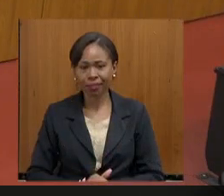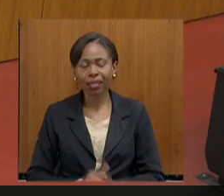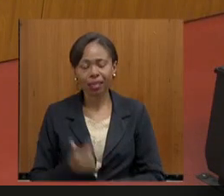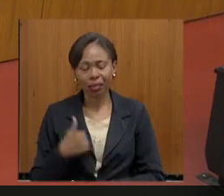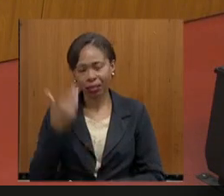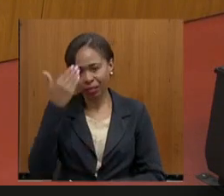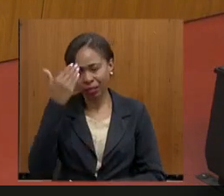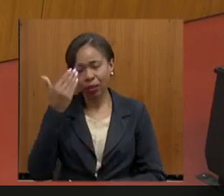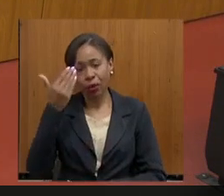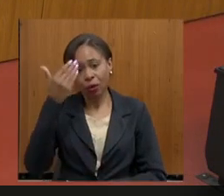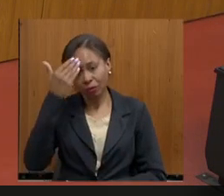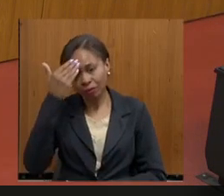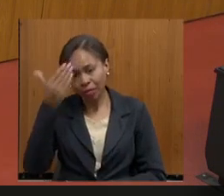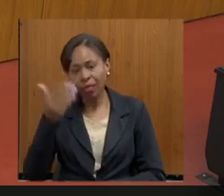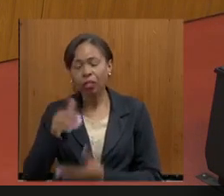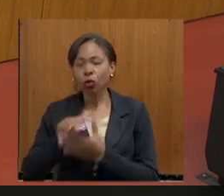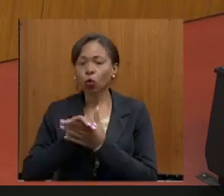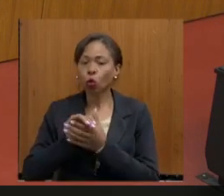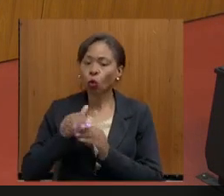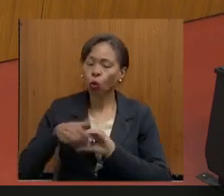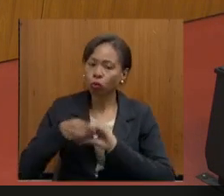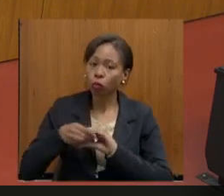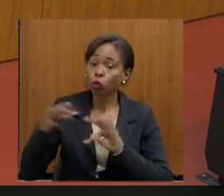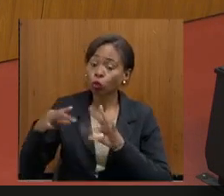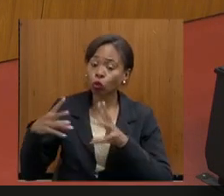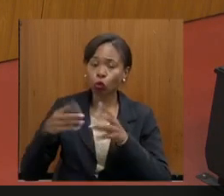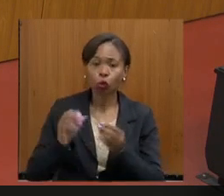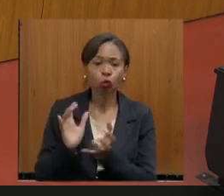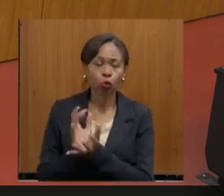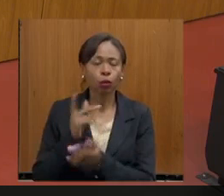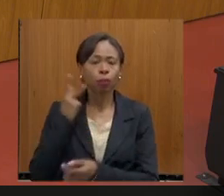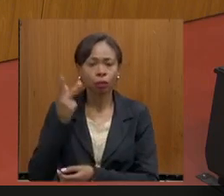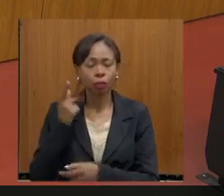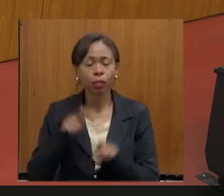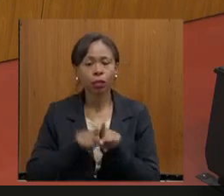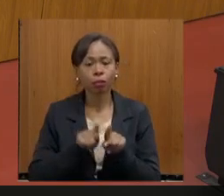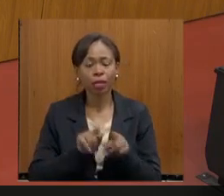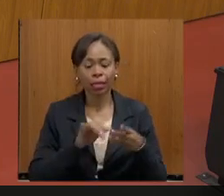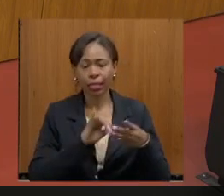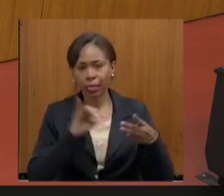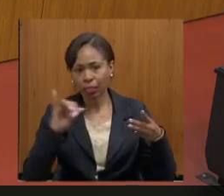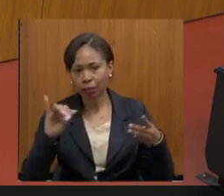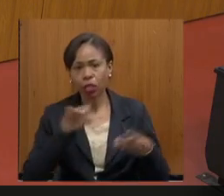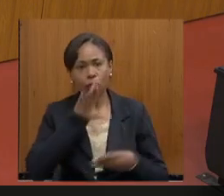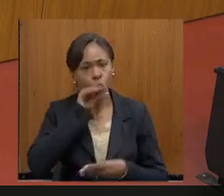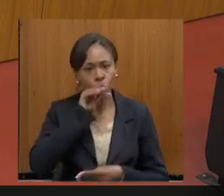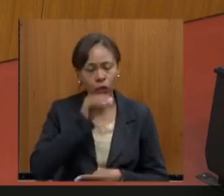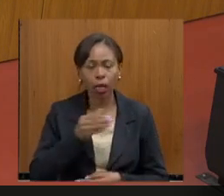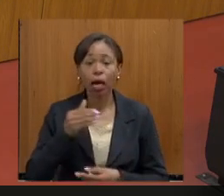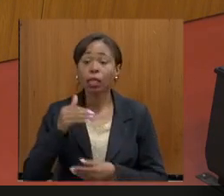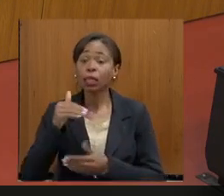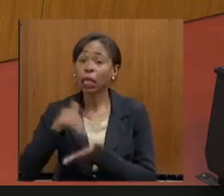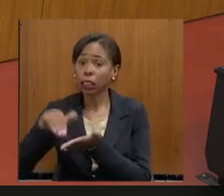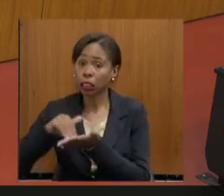colegas parlamentares presentes todos os funcionários da Cemig da secretaria de desenvolvimento que estão aqui presentes